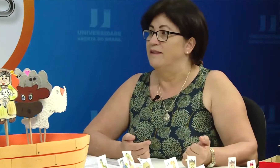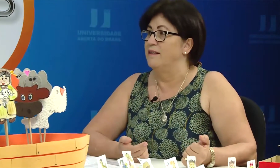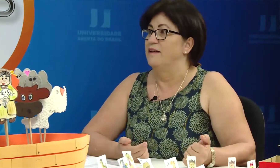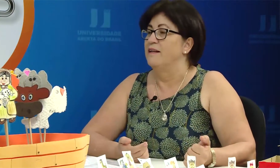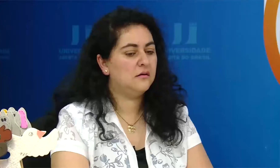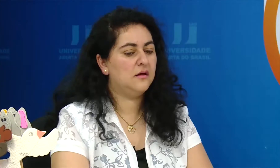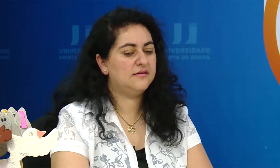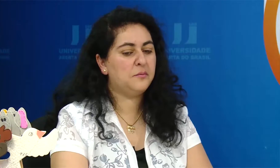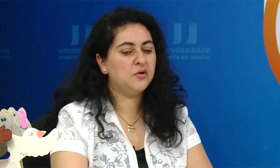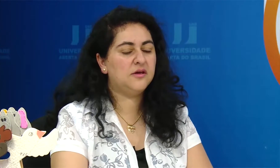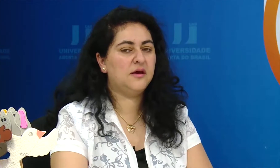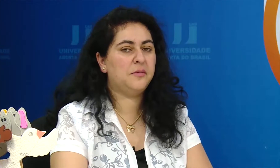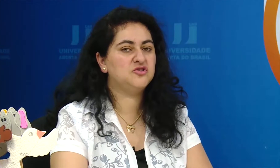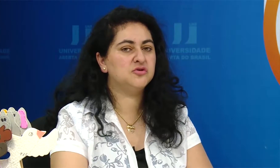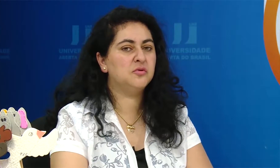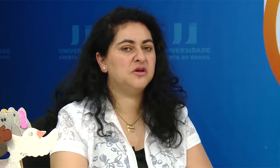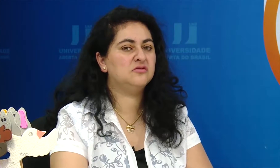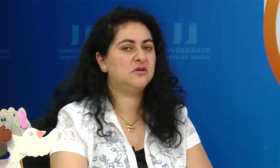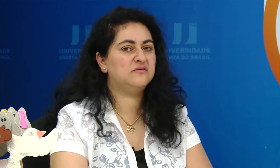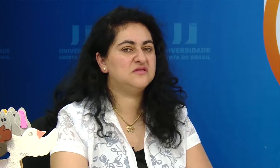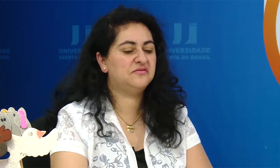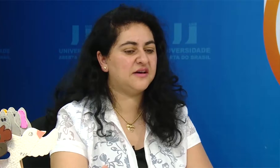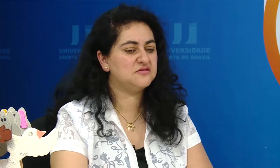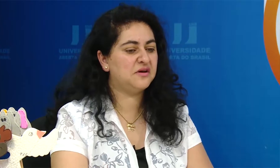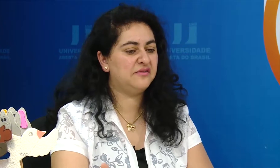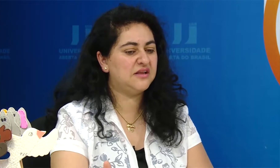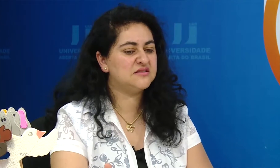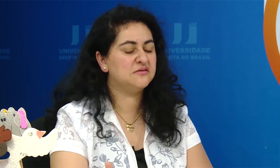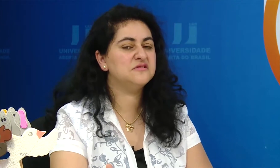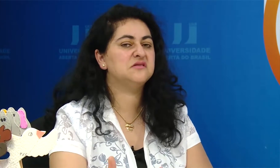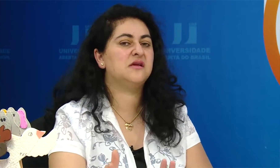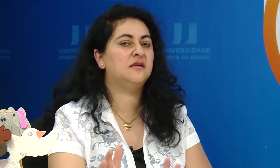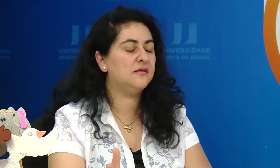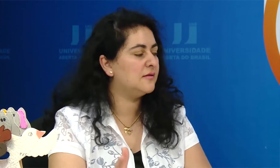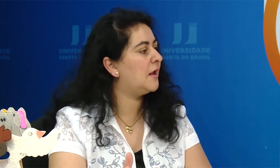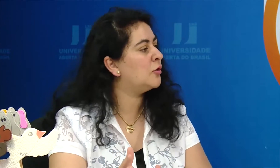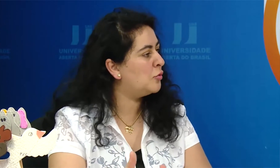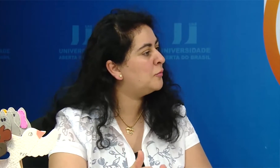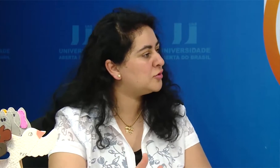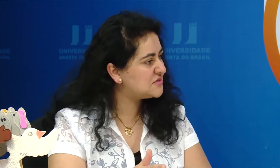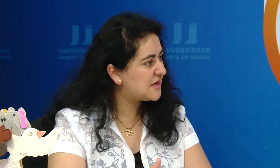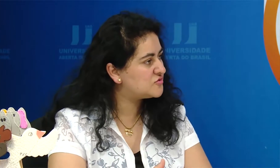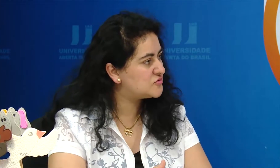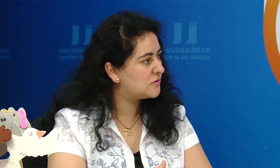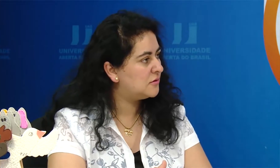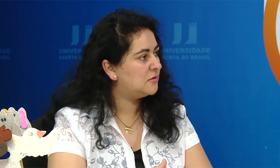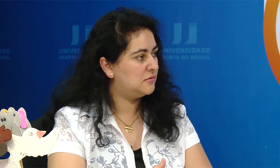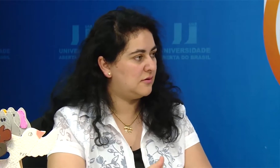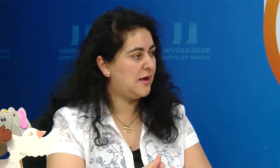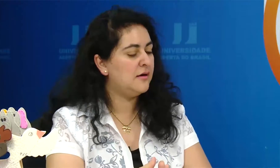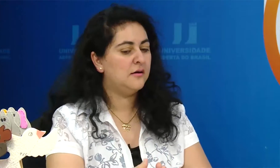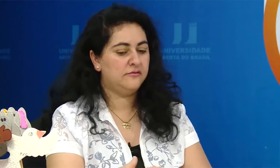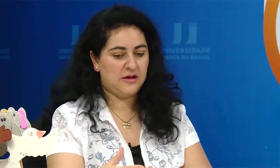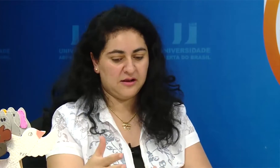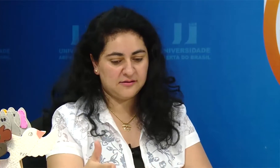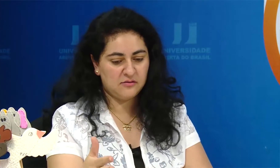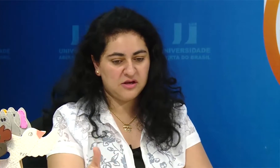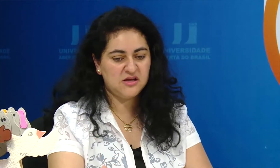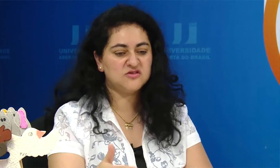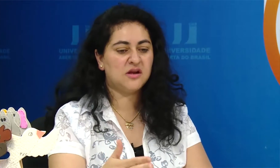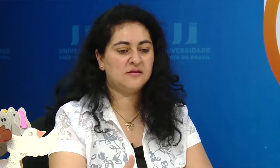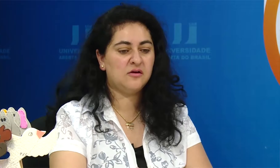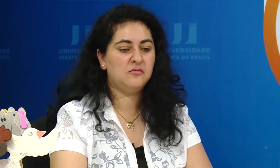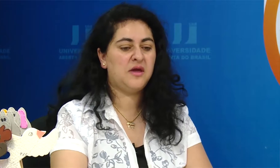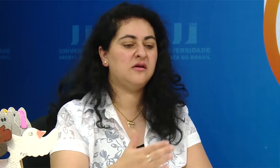avaliativa, né? Até porque a partir do momento que você faz uma avaliação, você tem que entender ela como um processo. Exatamente. Não é? Ela